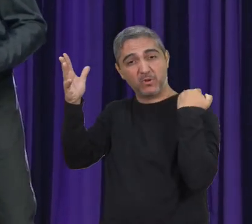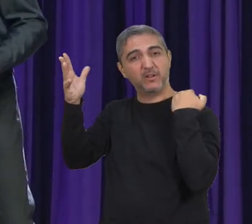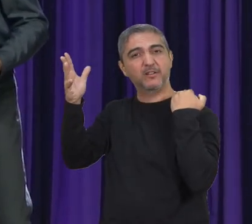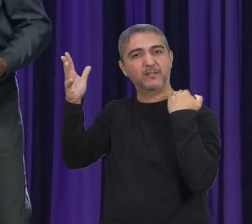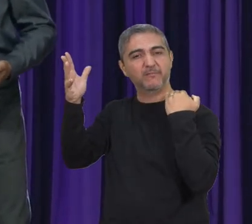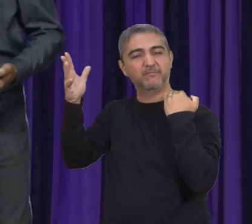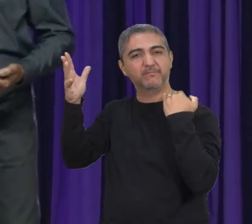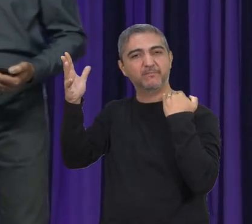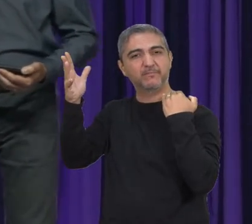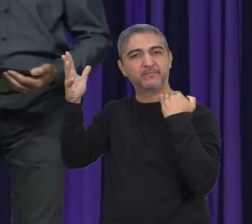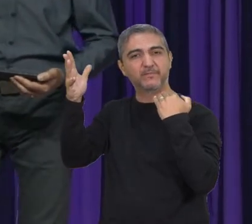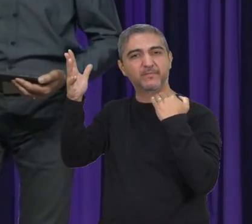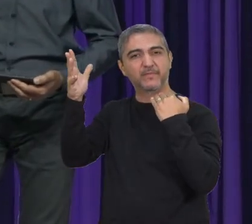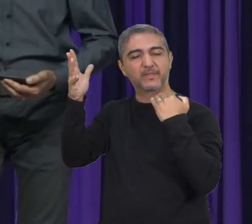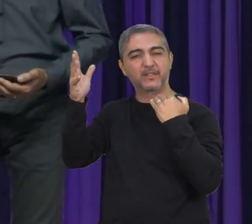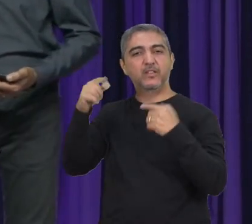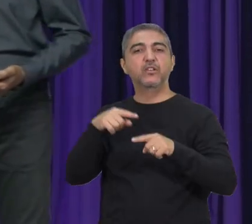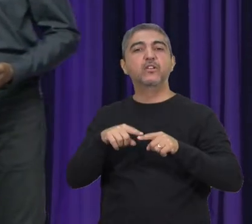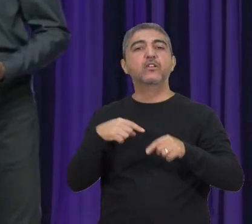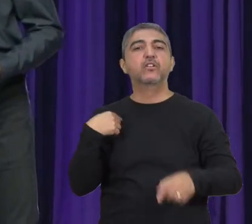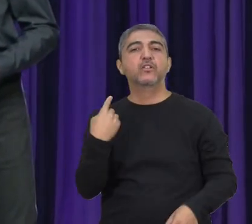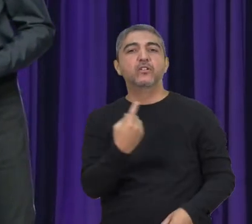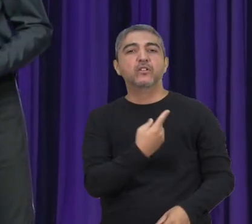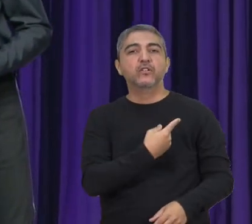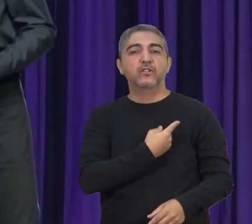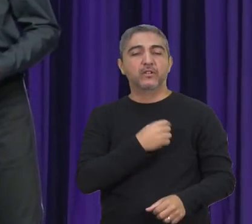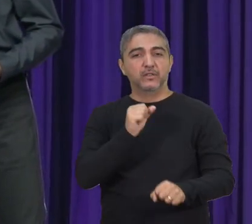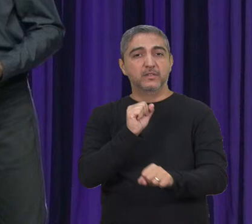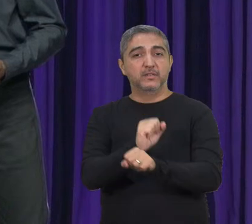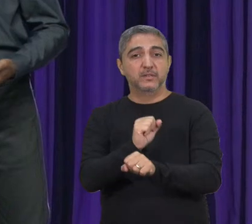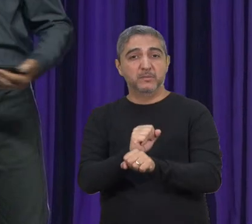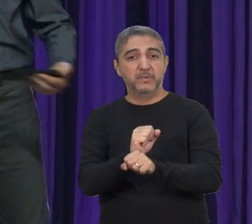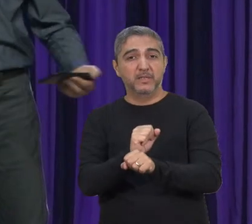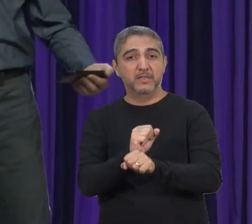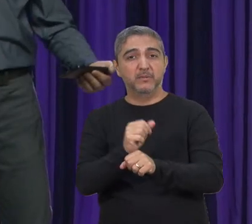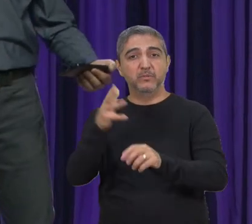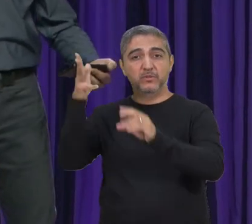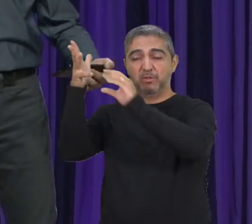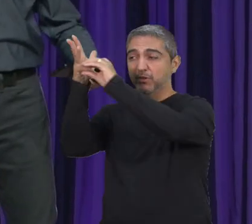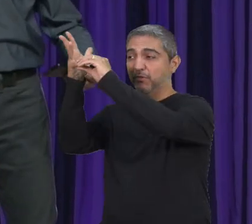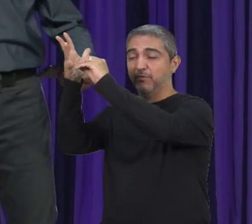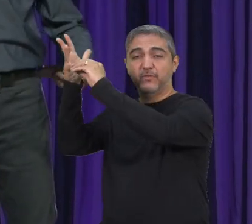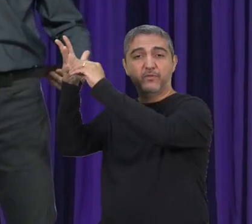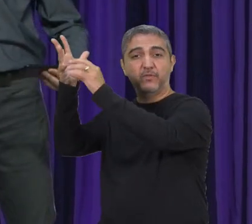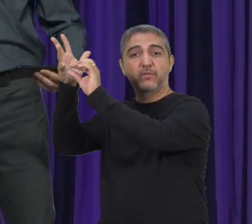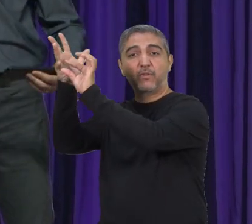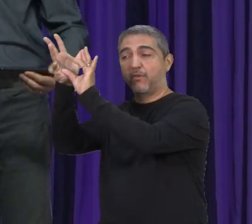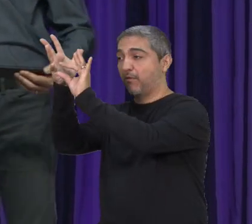lado, você espera que ele vai produzir algum fruto? Não.